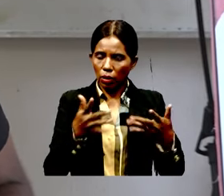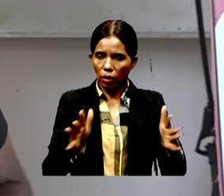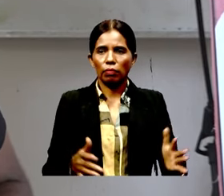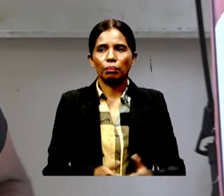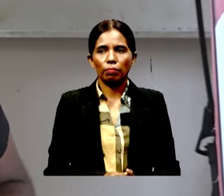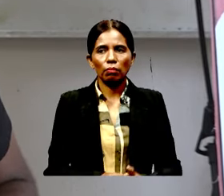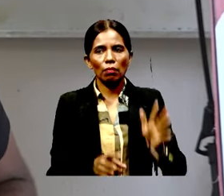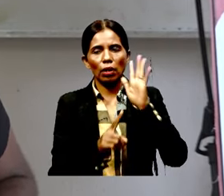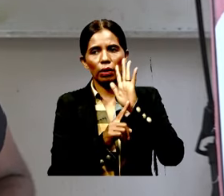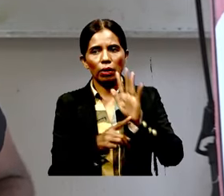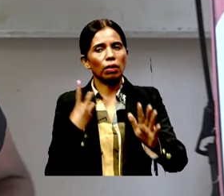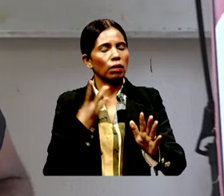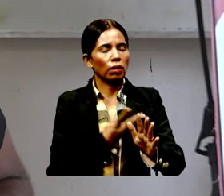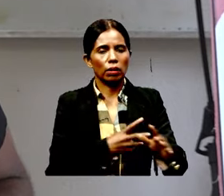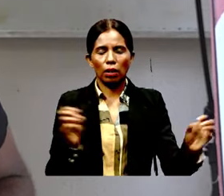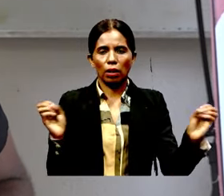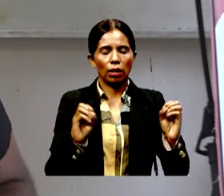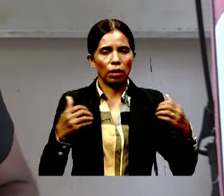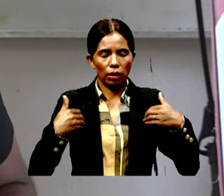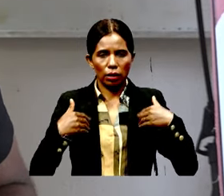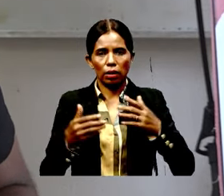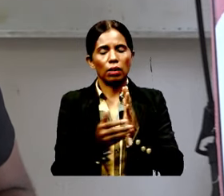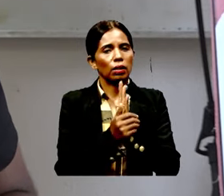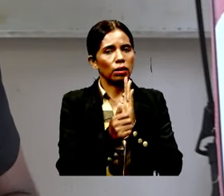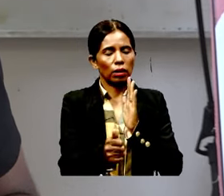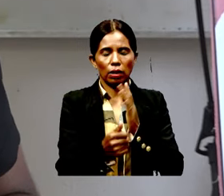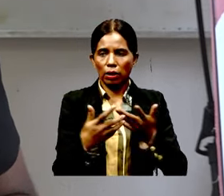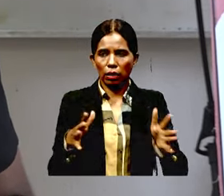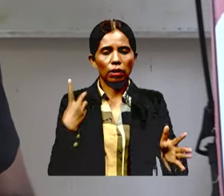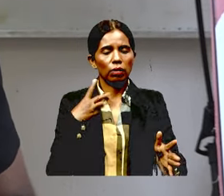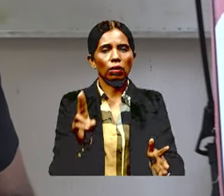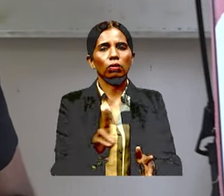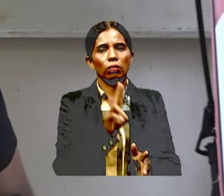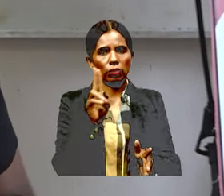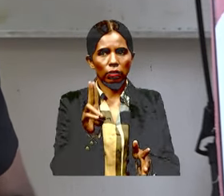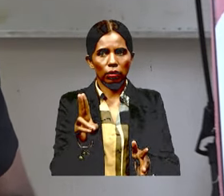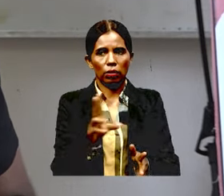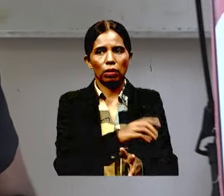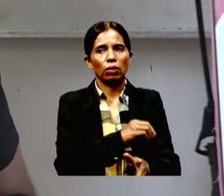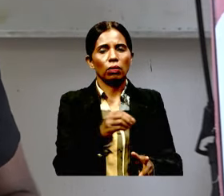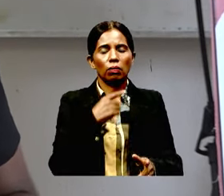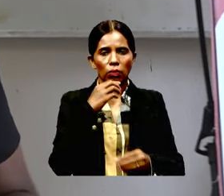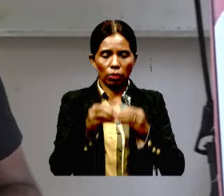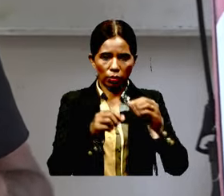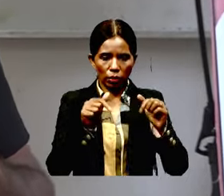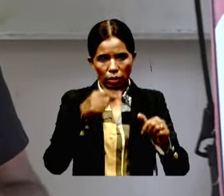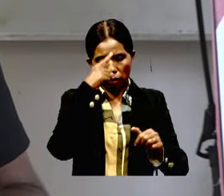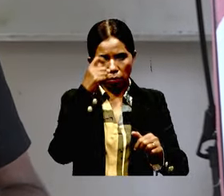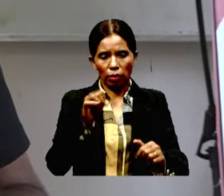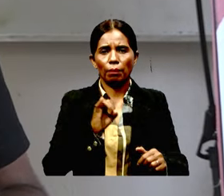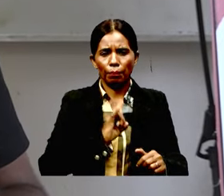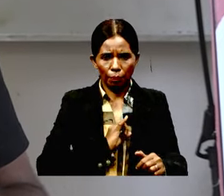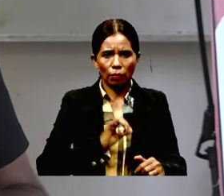atu aturu ona kata ita incapacidade. Ya? Ita incapacidade para tu zere se to refere. Tamba ira ne, hau